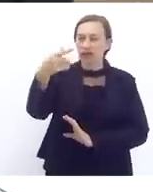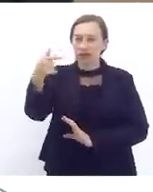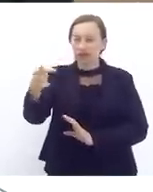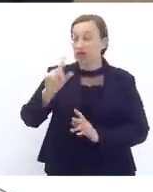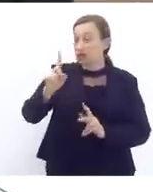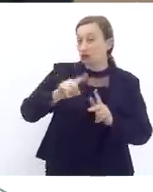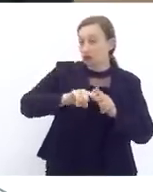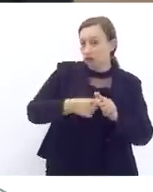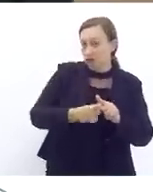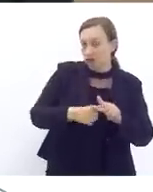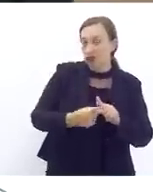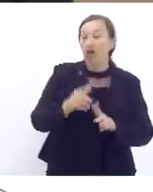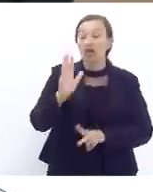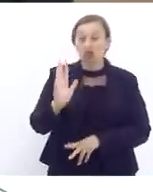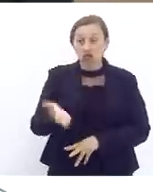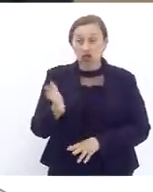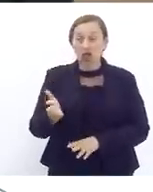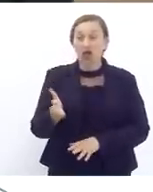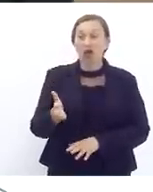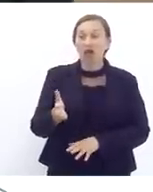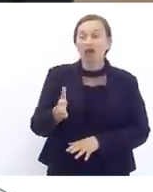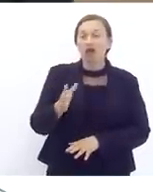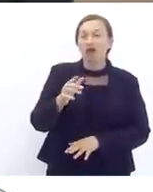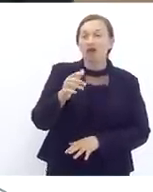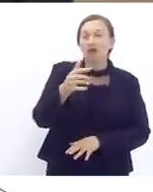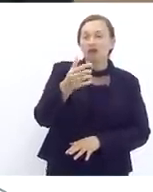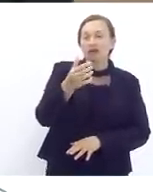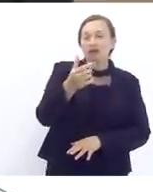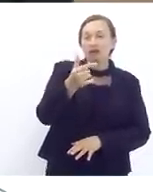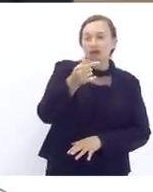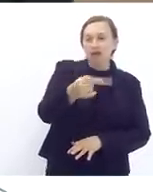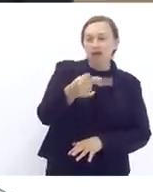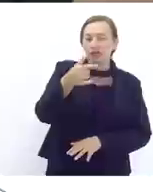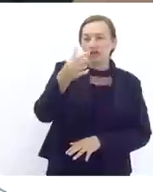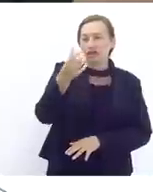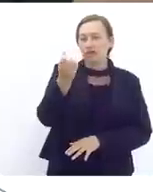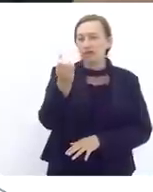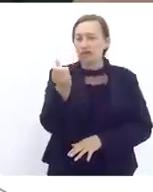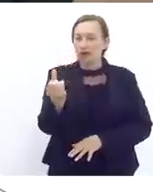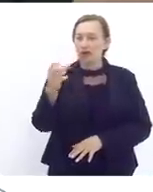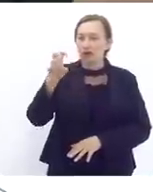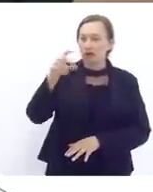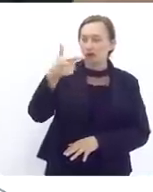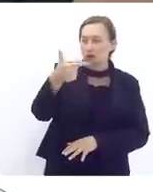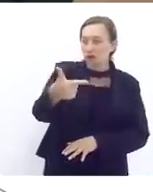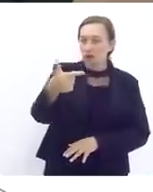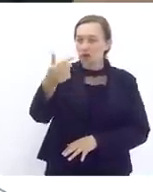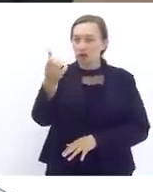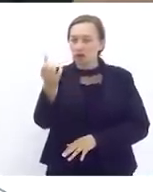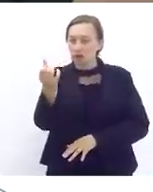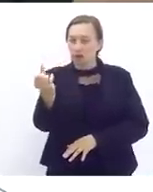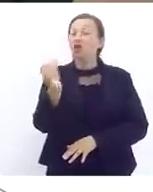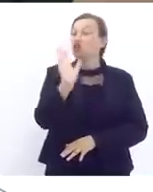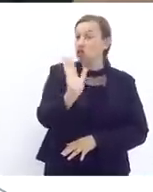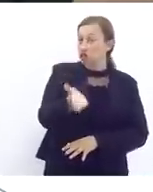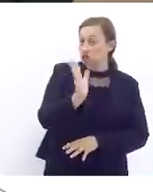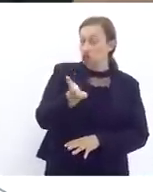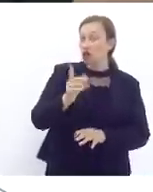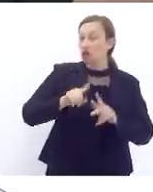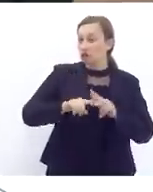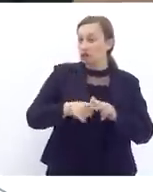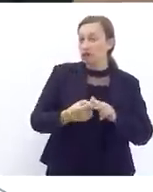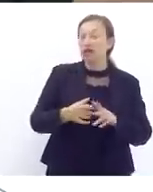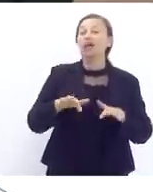7628 Já foi regulamentado mas infelizmente até hoje Salvo engano se alguém aí que tiver a notícia de que